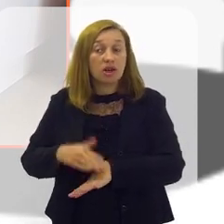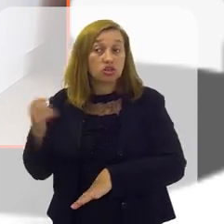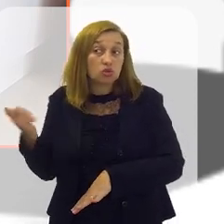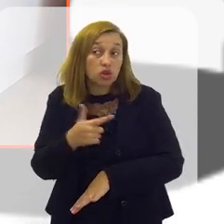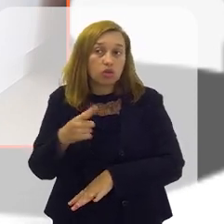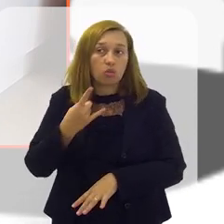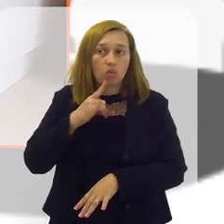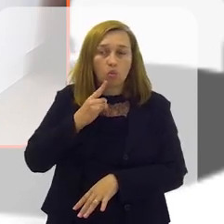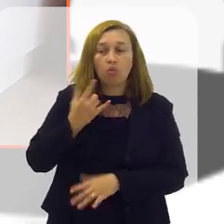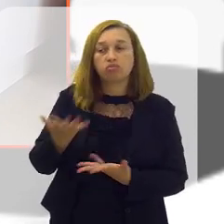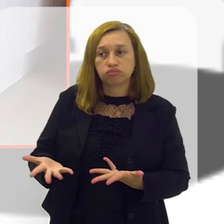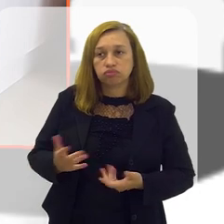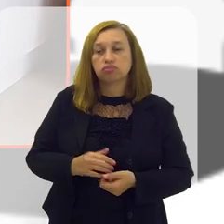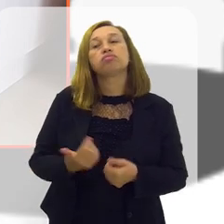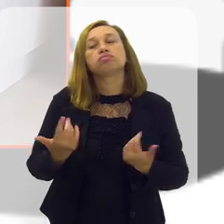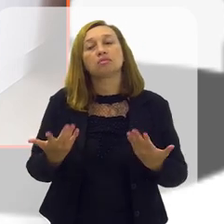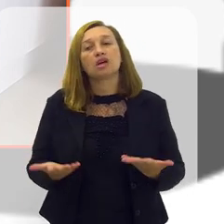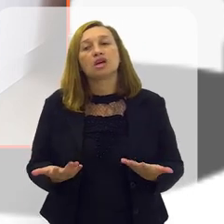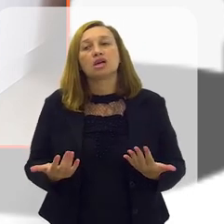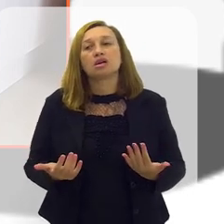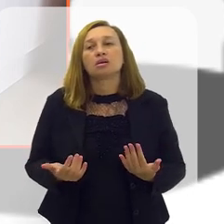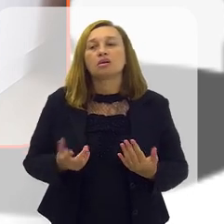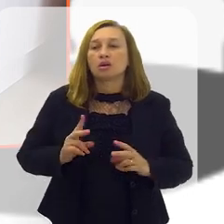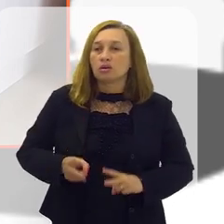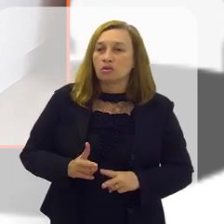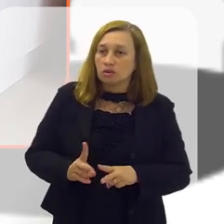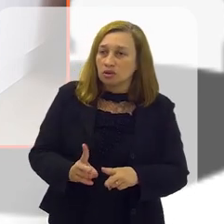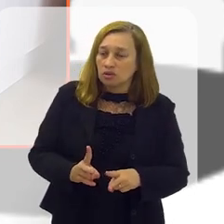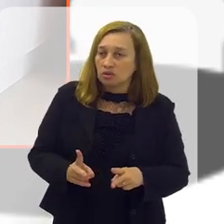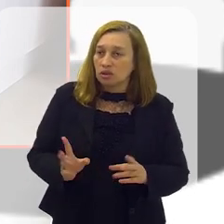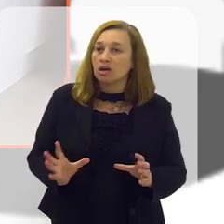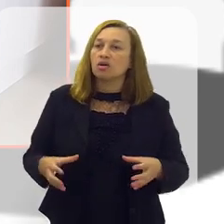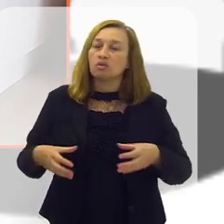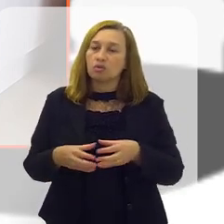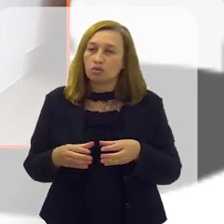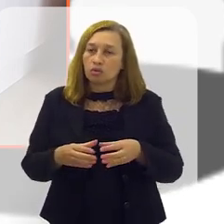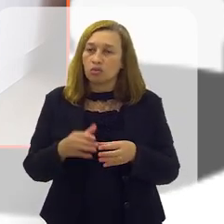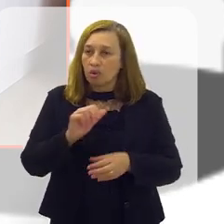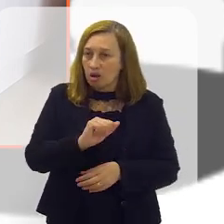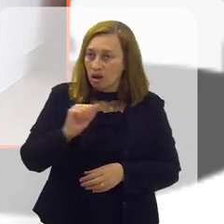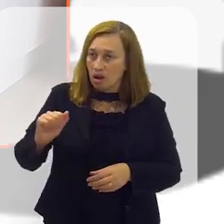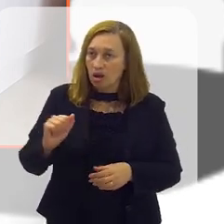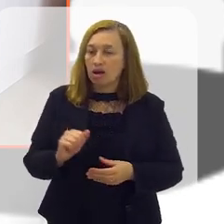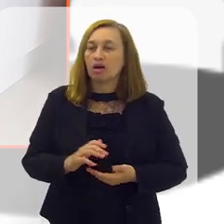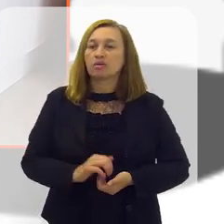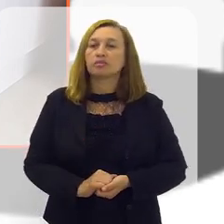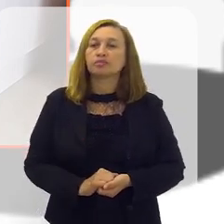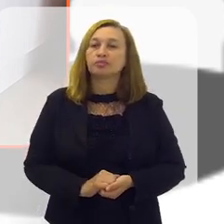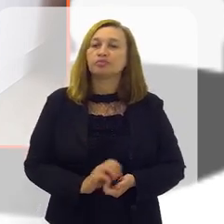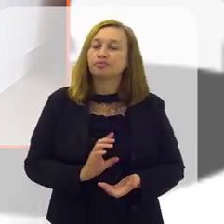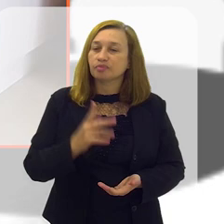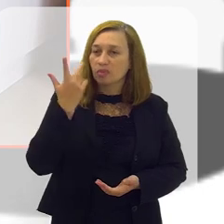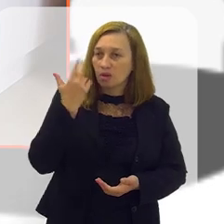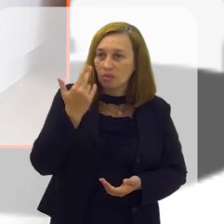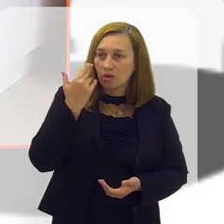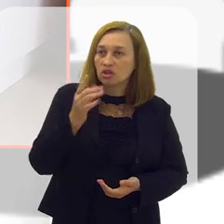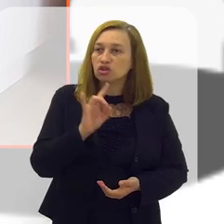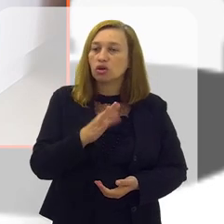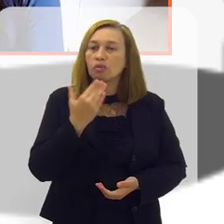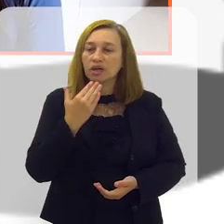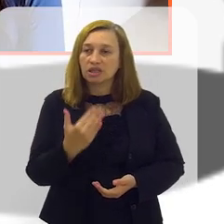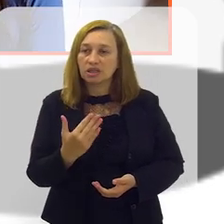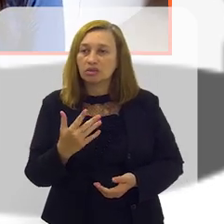além do álcool. E aí, até para que mantenha-se a unidade da reunião. Isso normalmente só